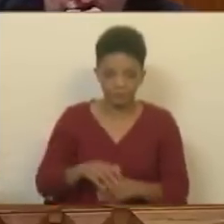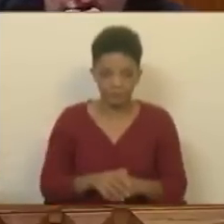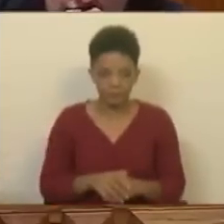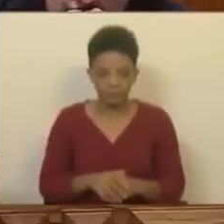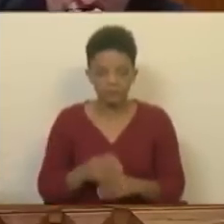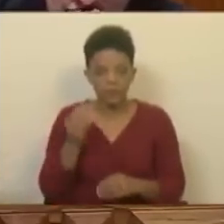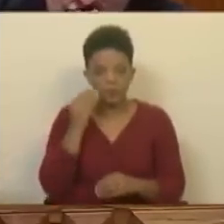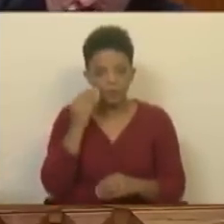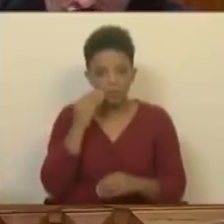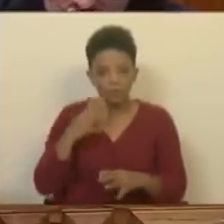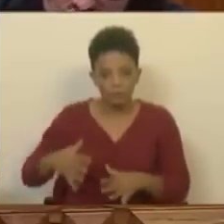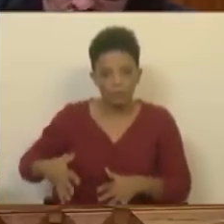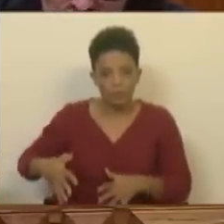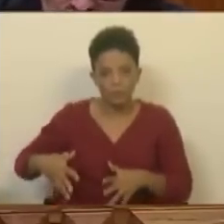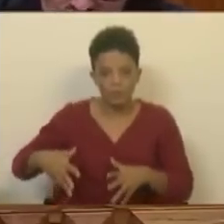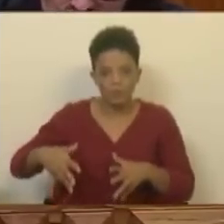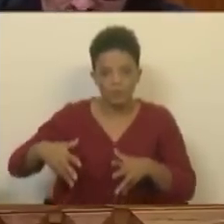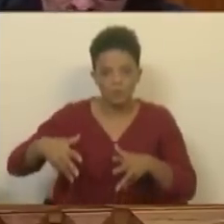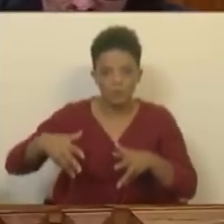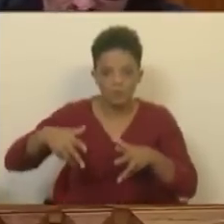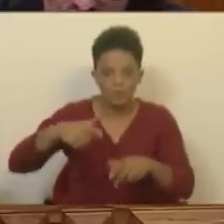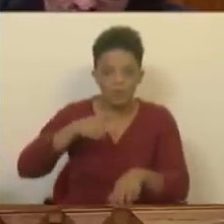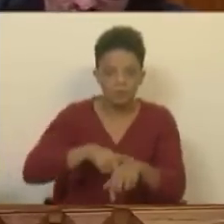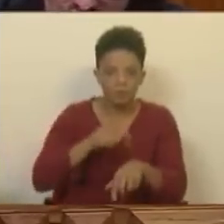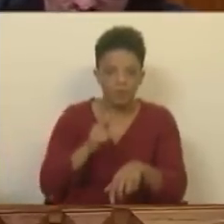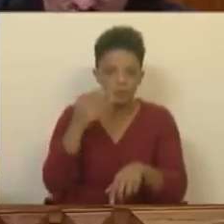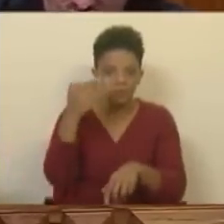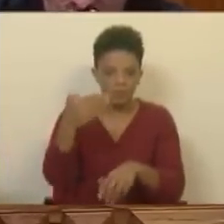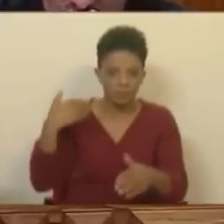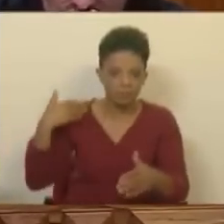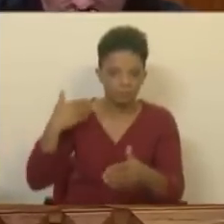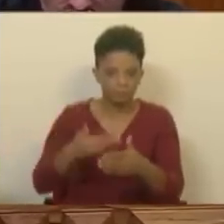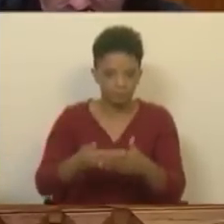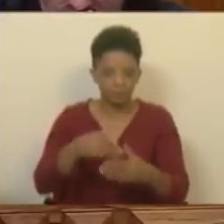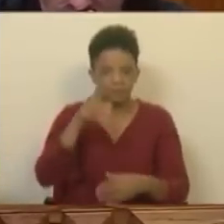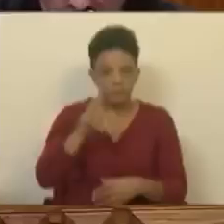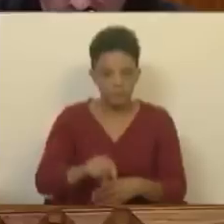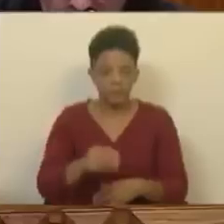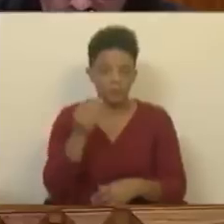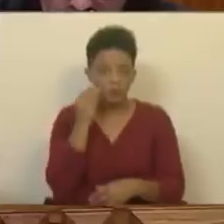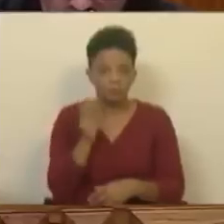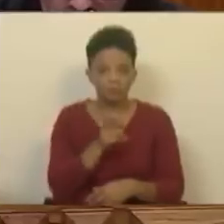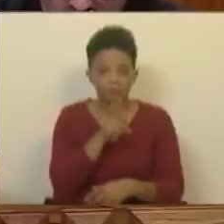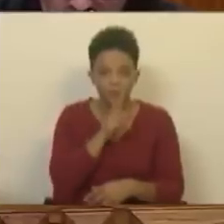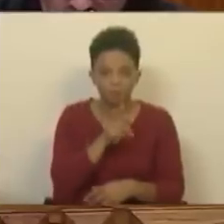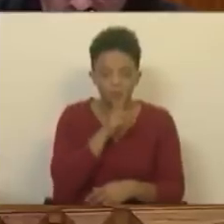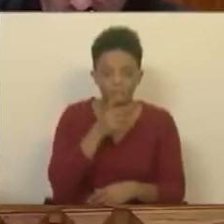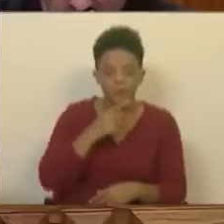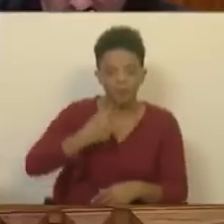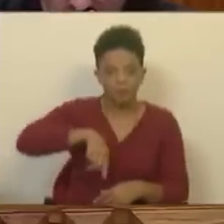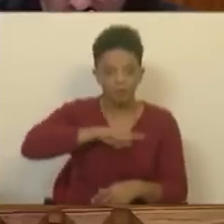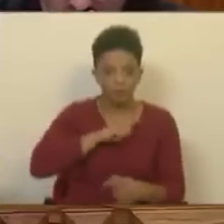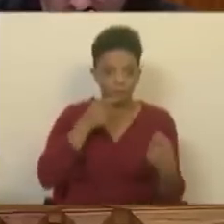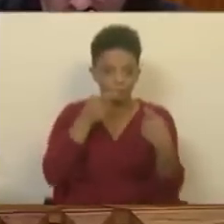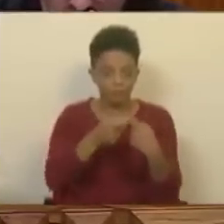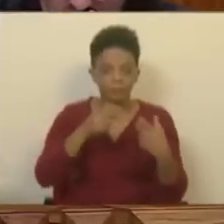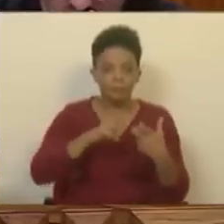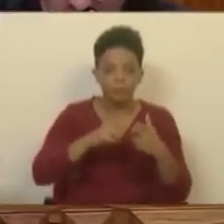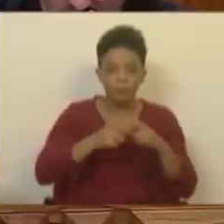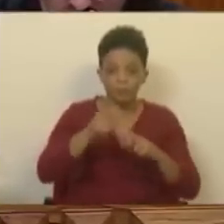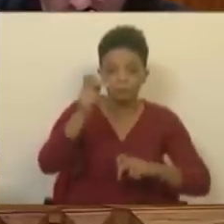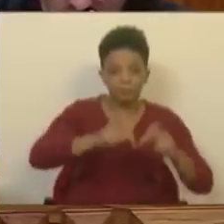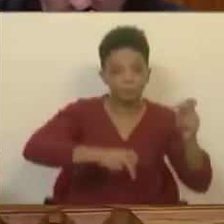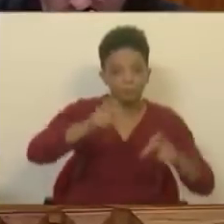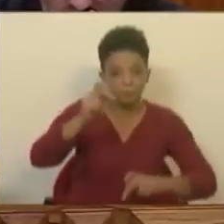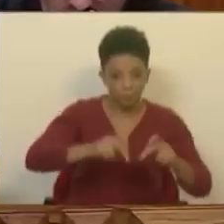conjunto Qual é a evolução do conjunto que temos tido ao longo deste anos e também as respostas concretas que damos aos problemas que